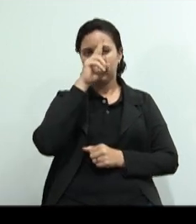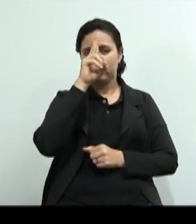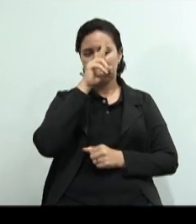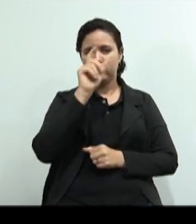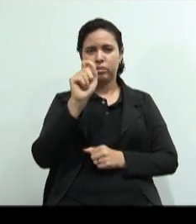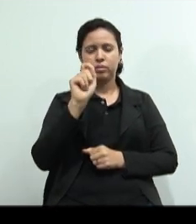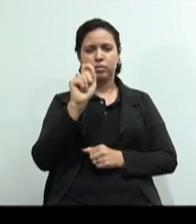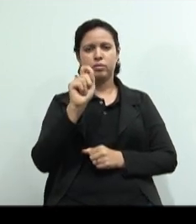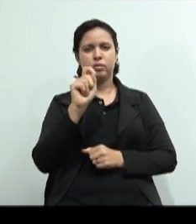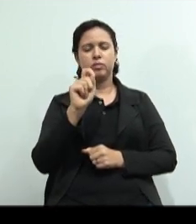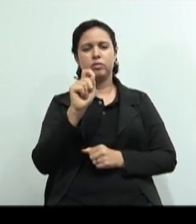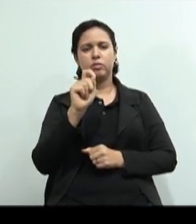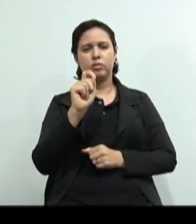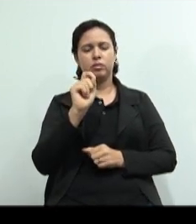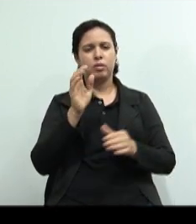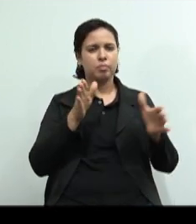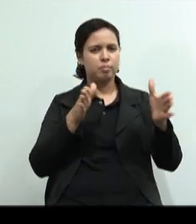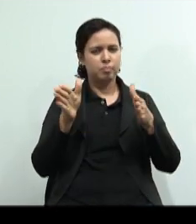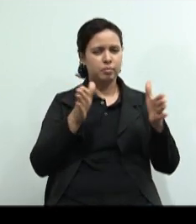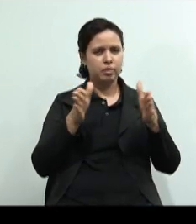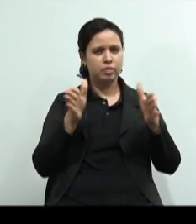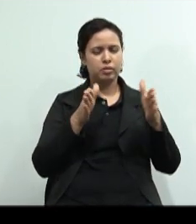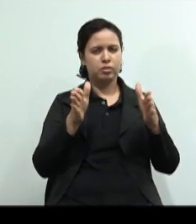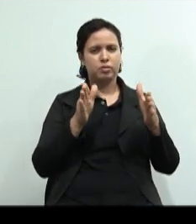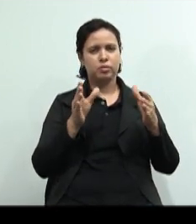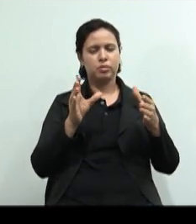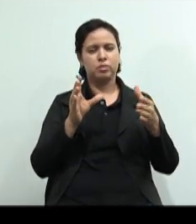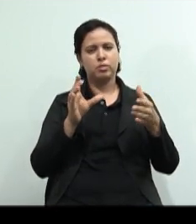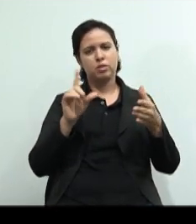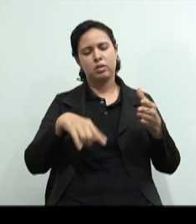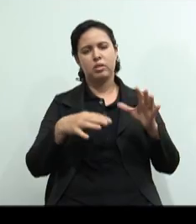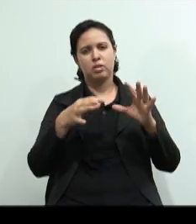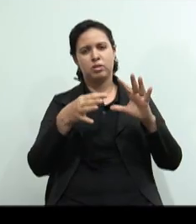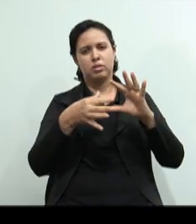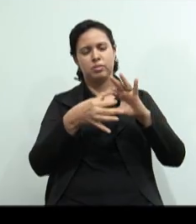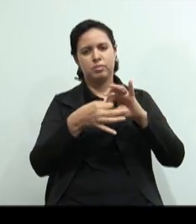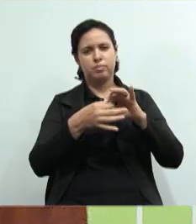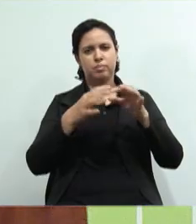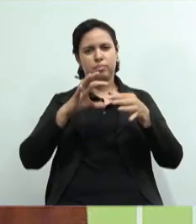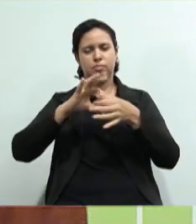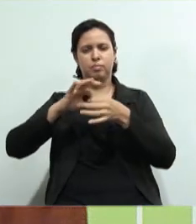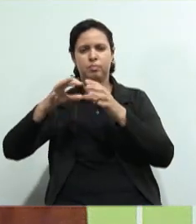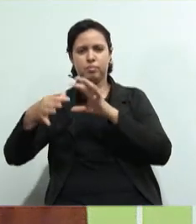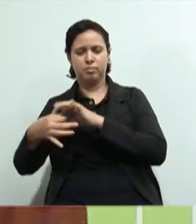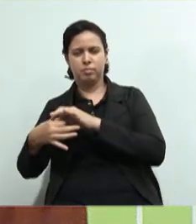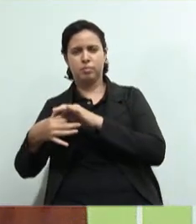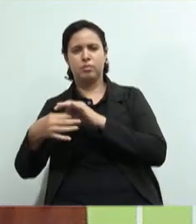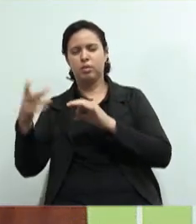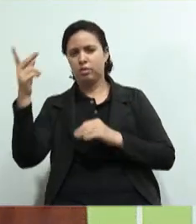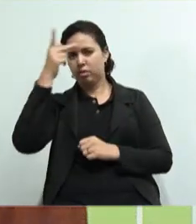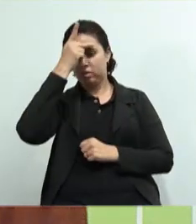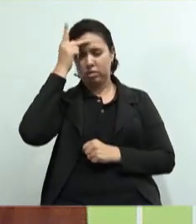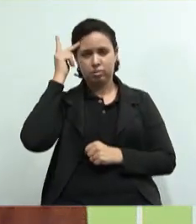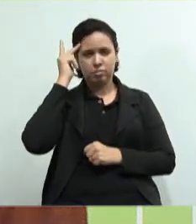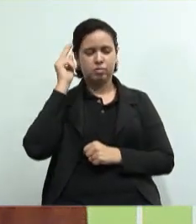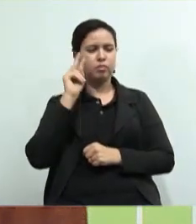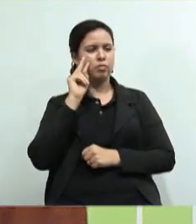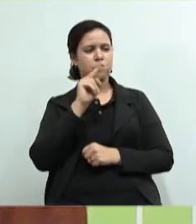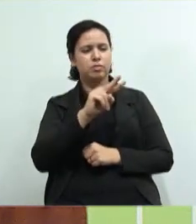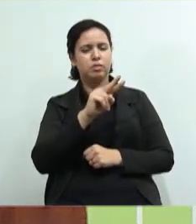da Copa, né, na época das Olimpíadas, as pessoas ficavam impressionadas de